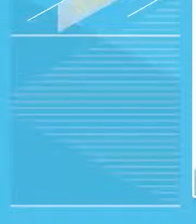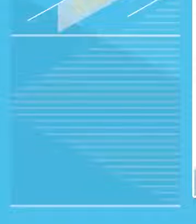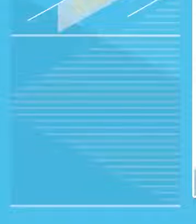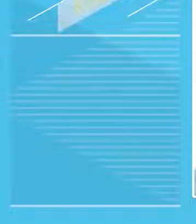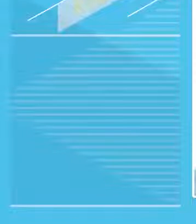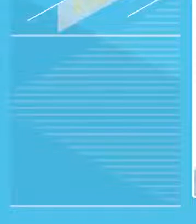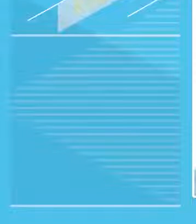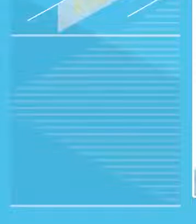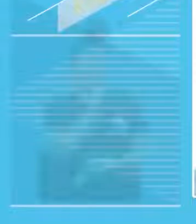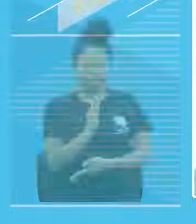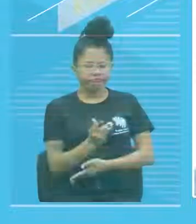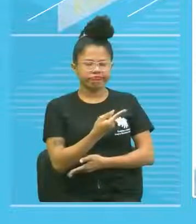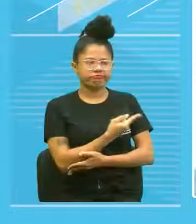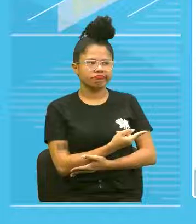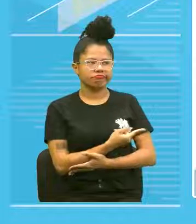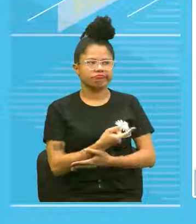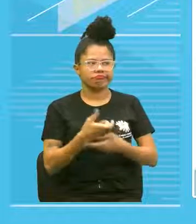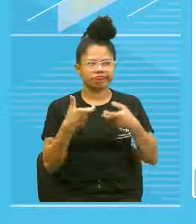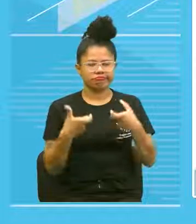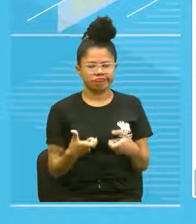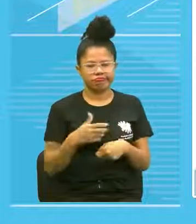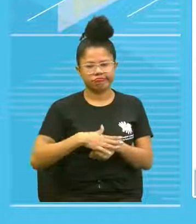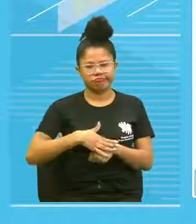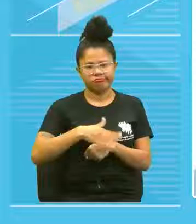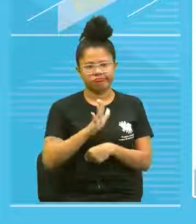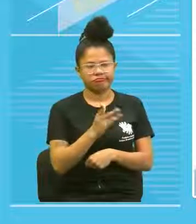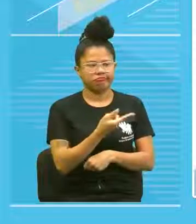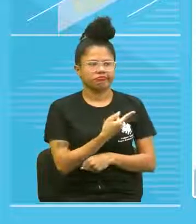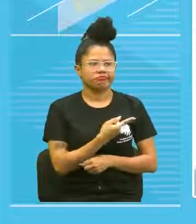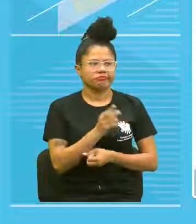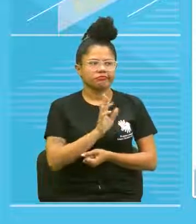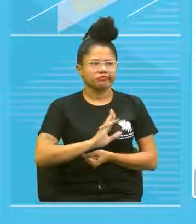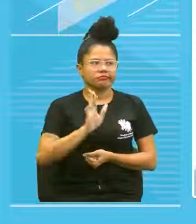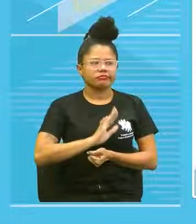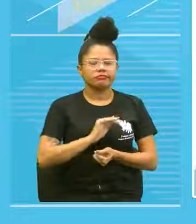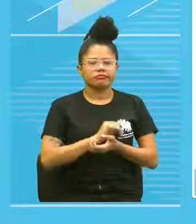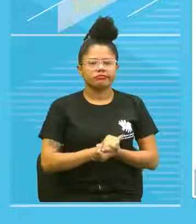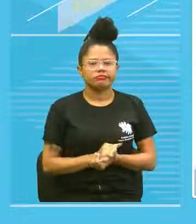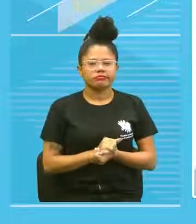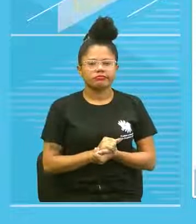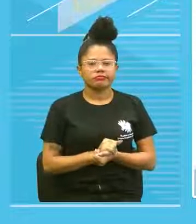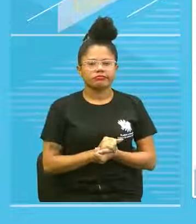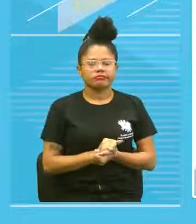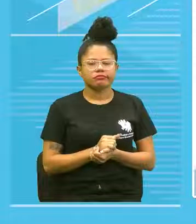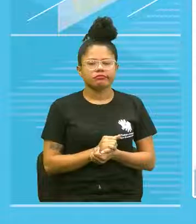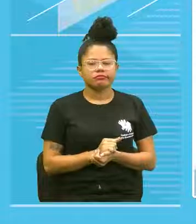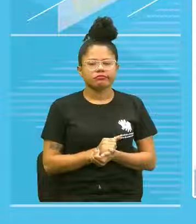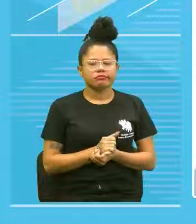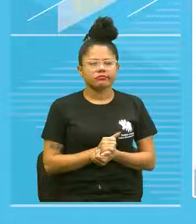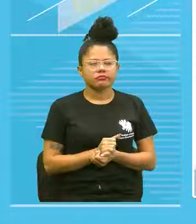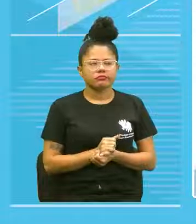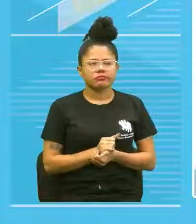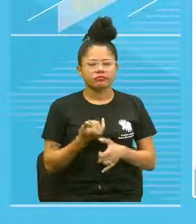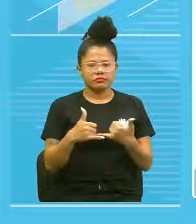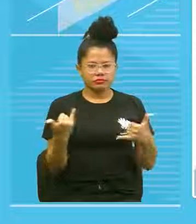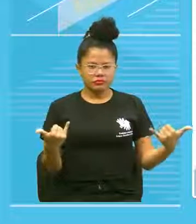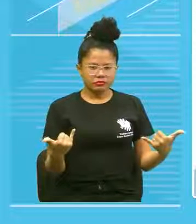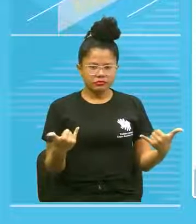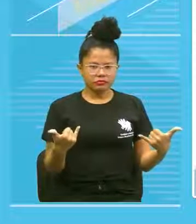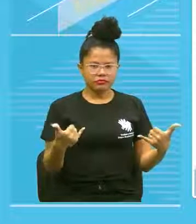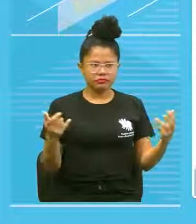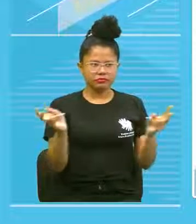capacidade e de produção de energia eólica na América